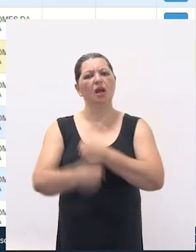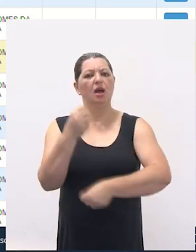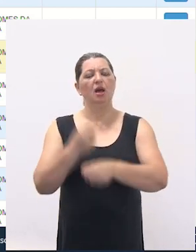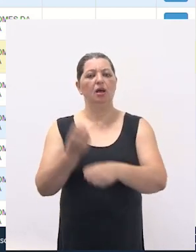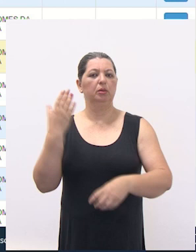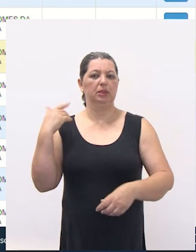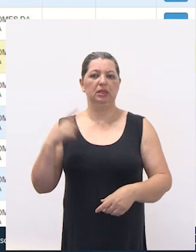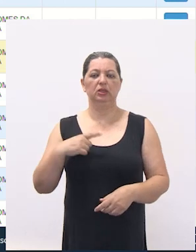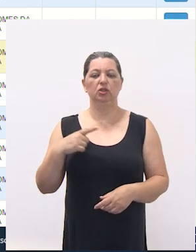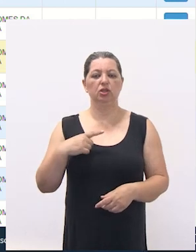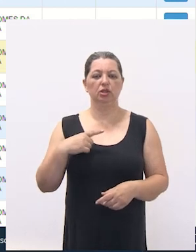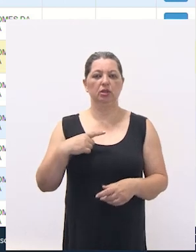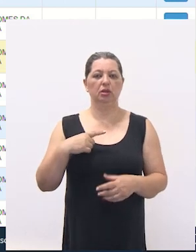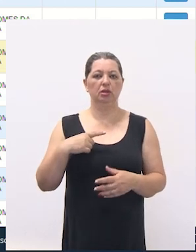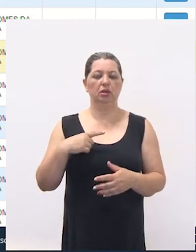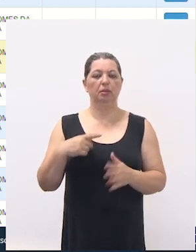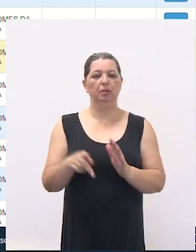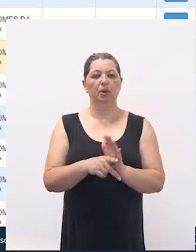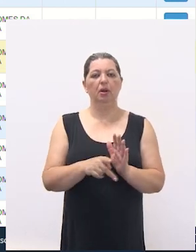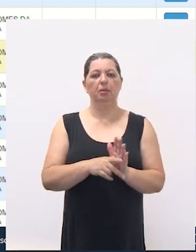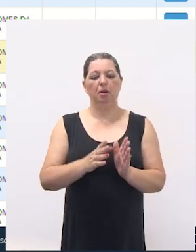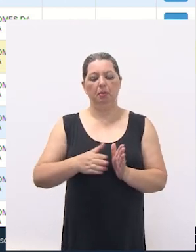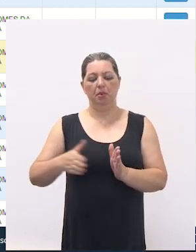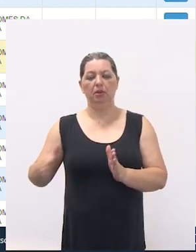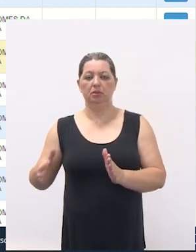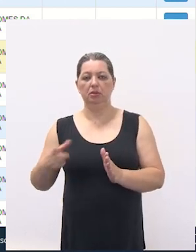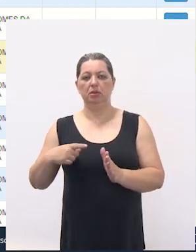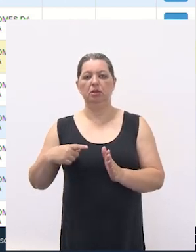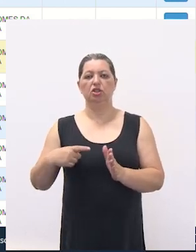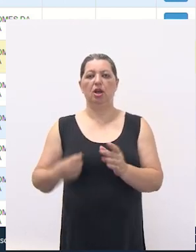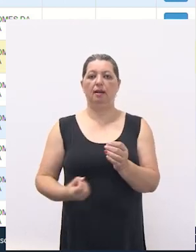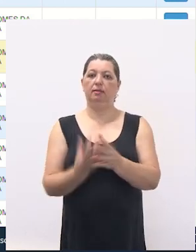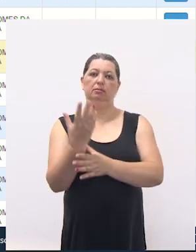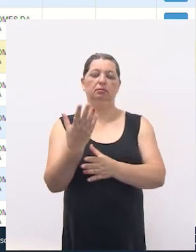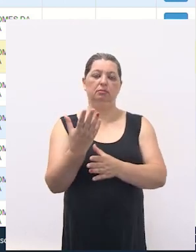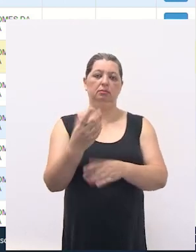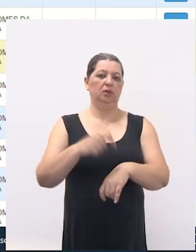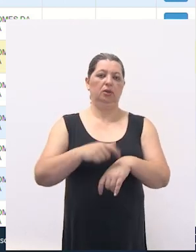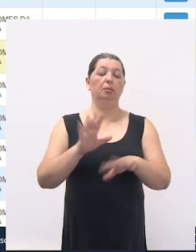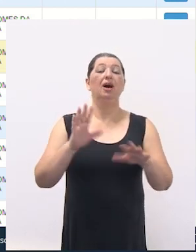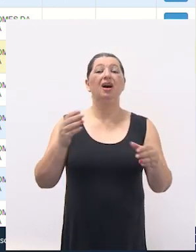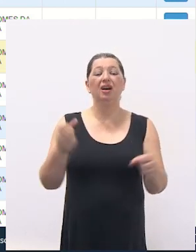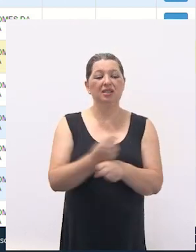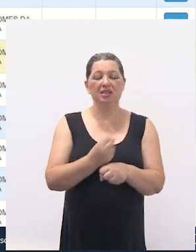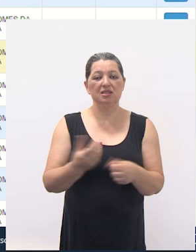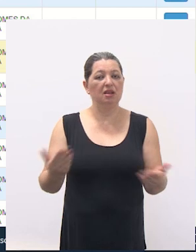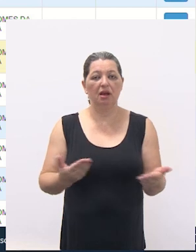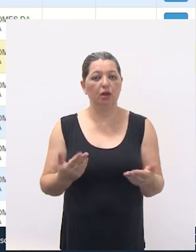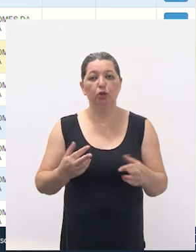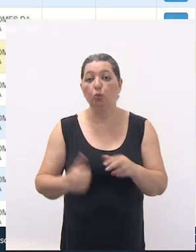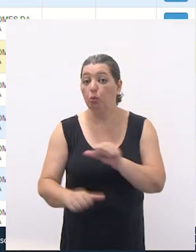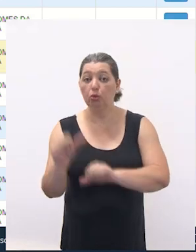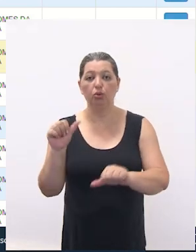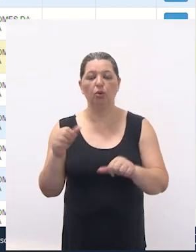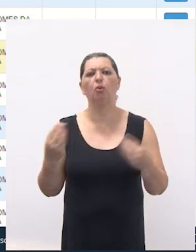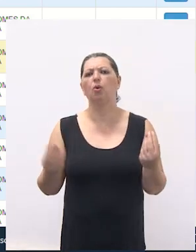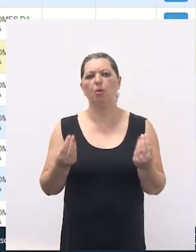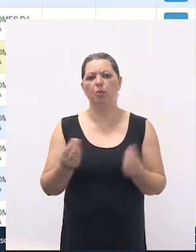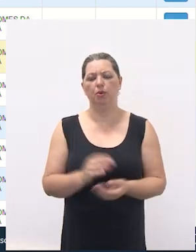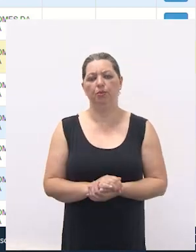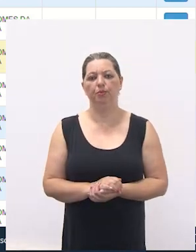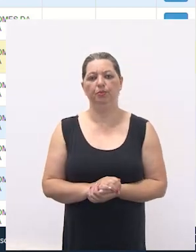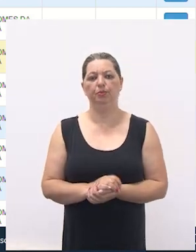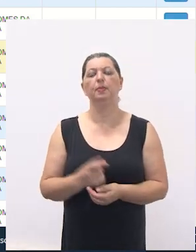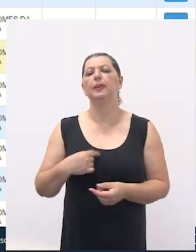processo que essas salas já eram automaticamente criadas, né? Sim. Esse ano não existe mais. Então, qual é o procedimento desse ano? Então, eu tenho